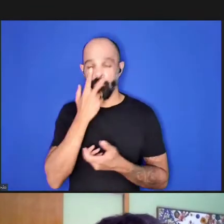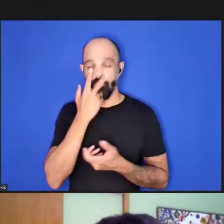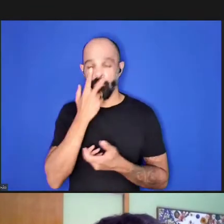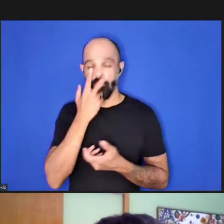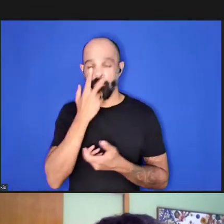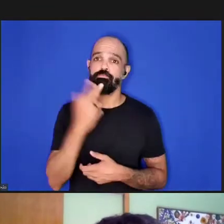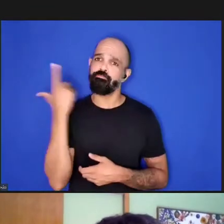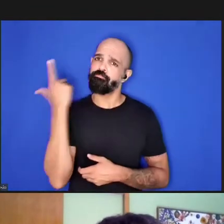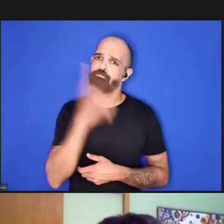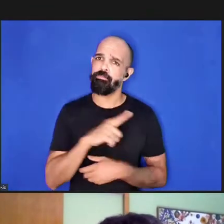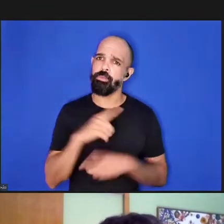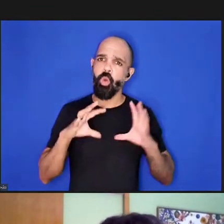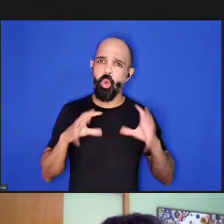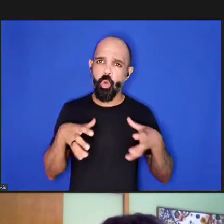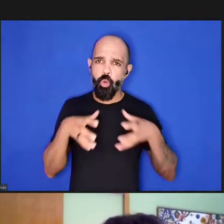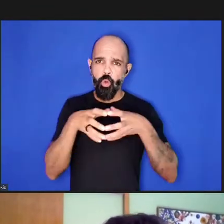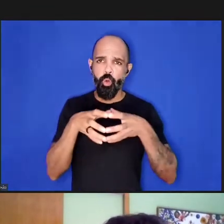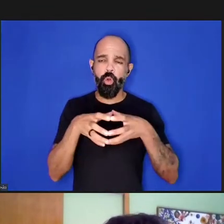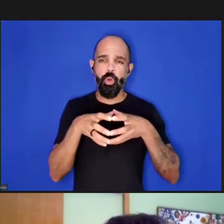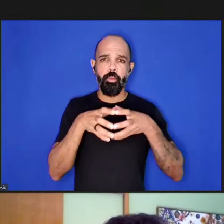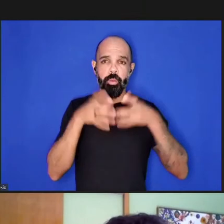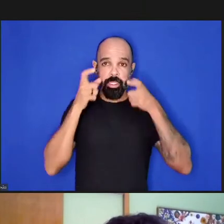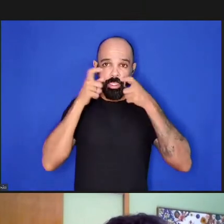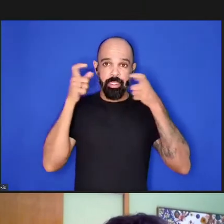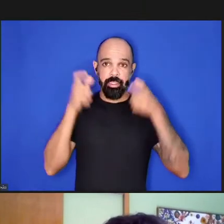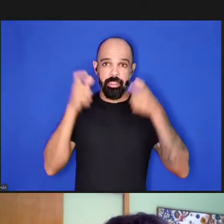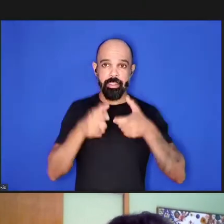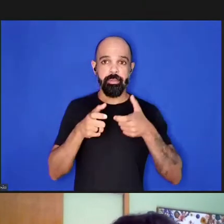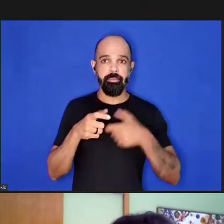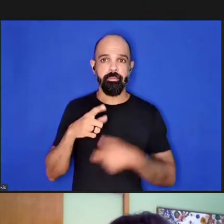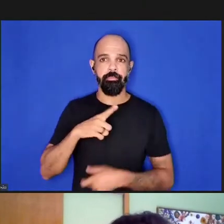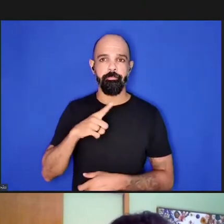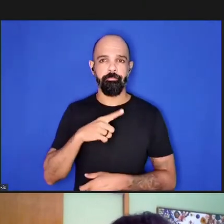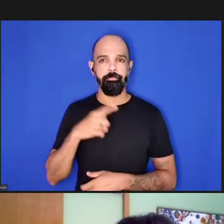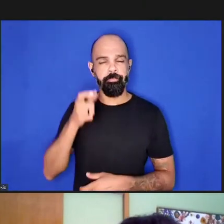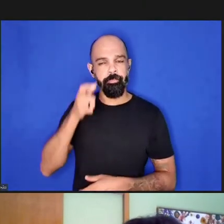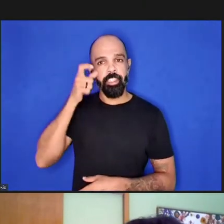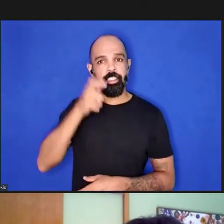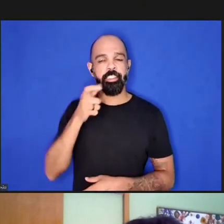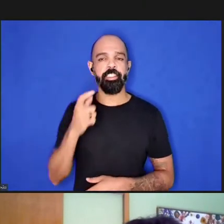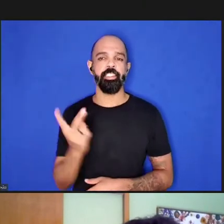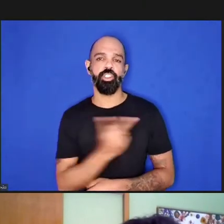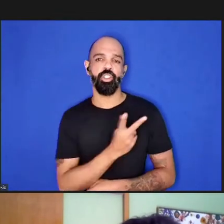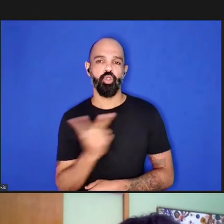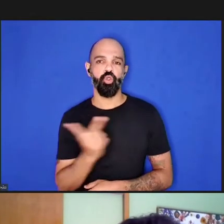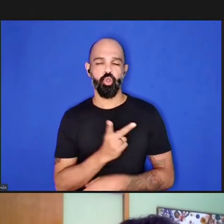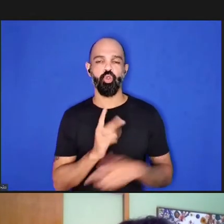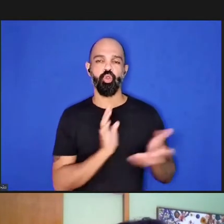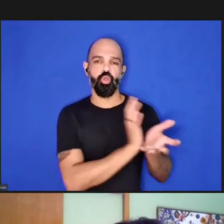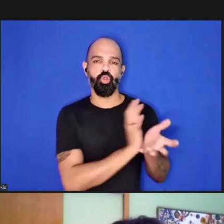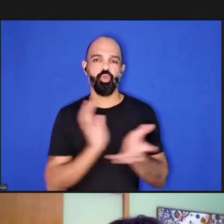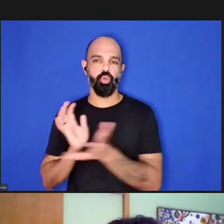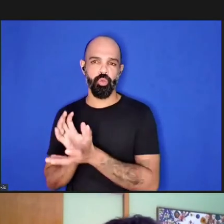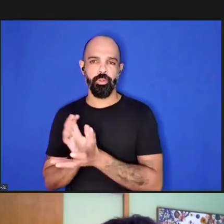atingem grupos muito interessantes. É muito interessante trabalhar com esses grupos.